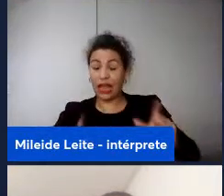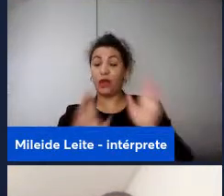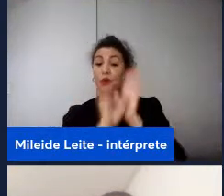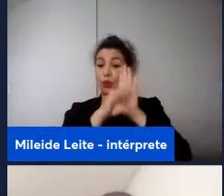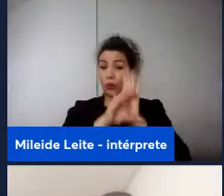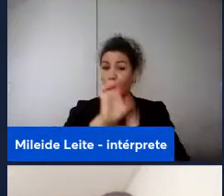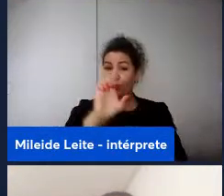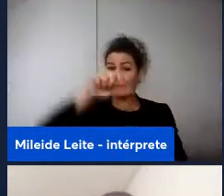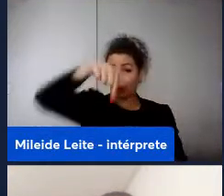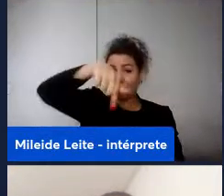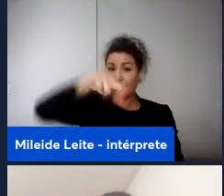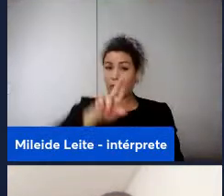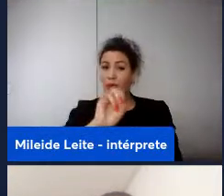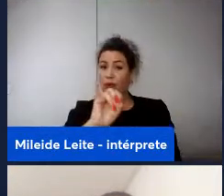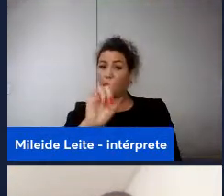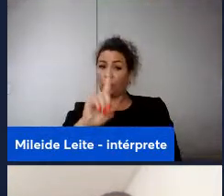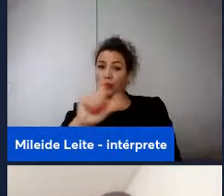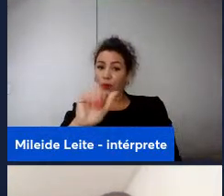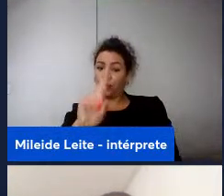equidade, vou tomar